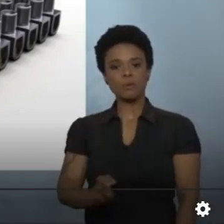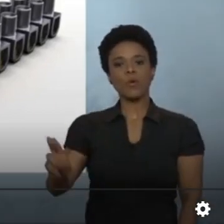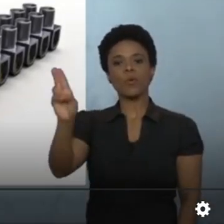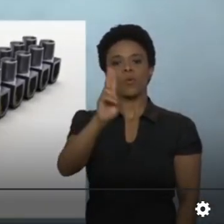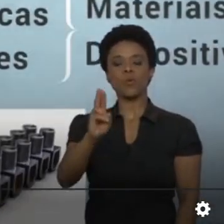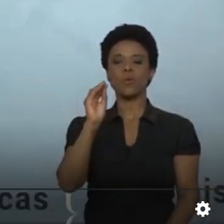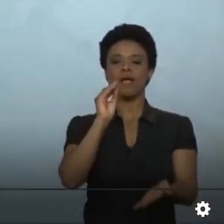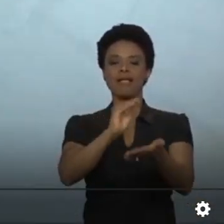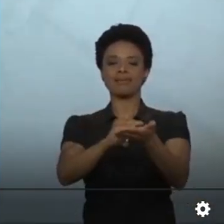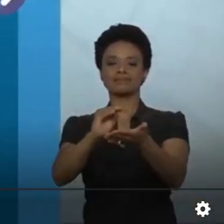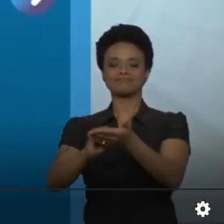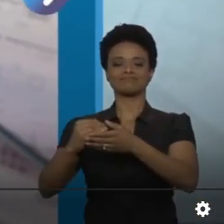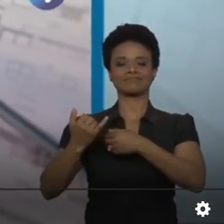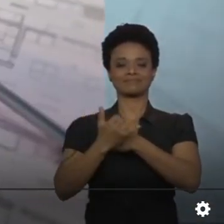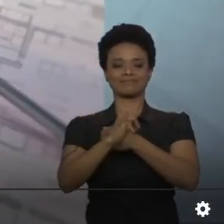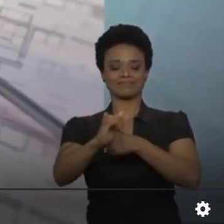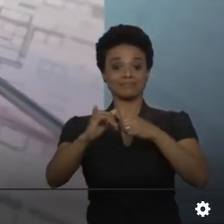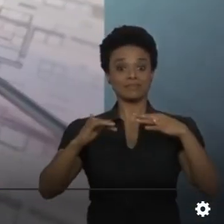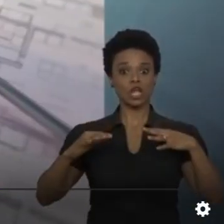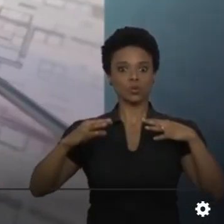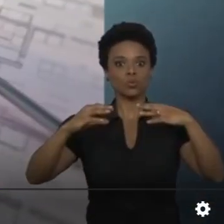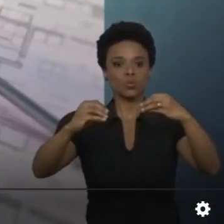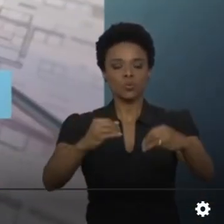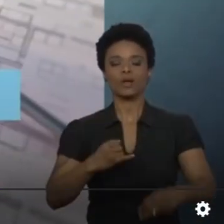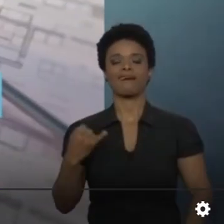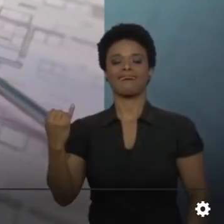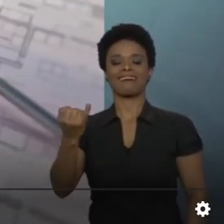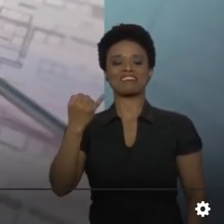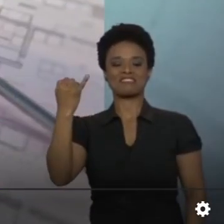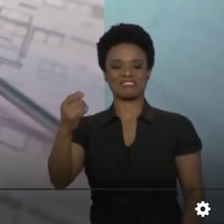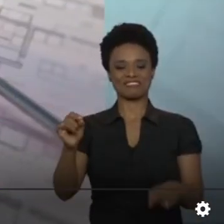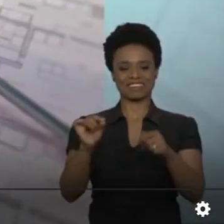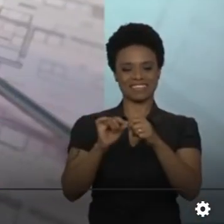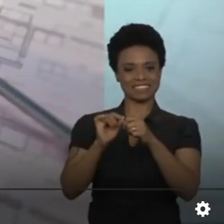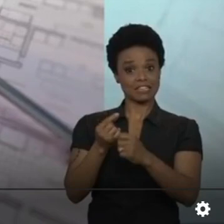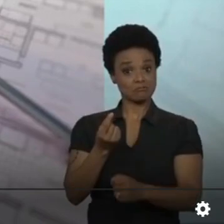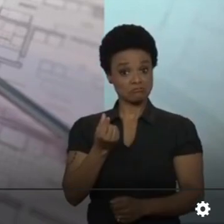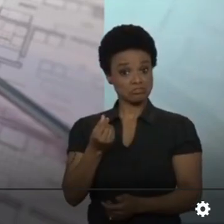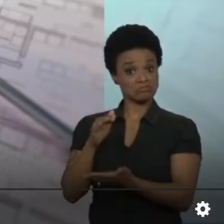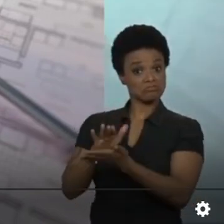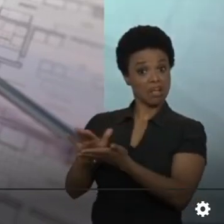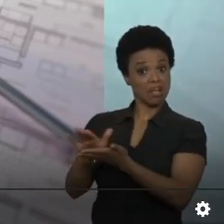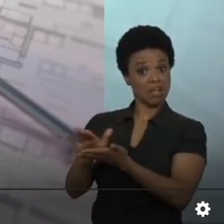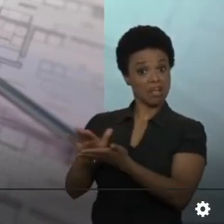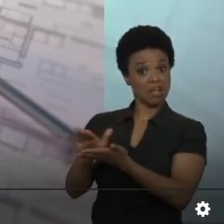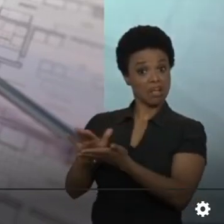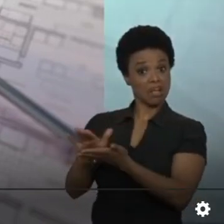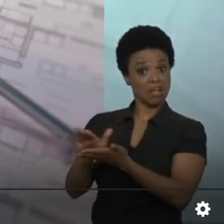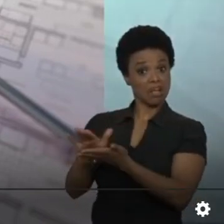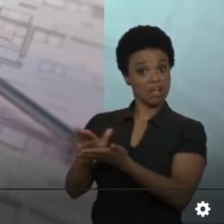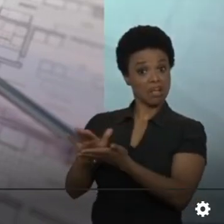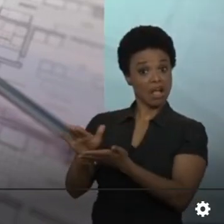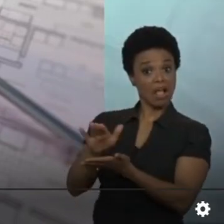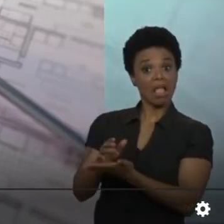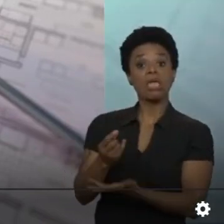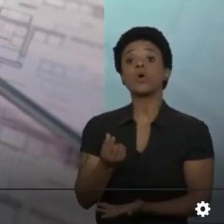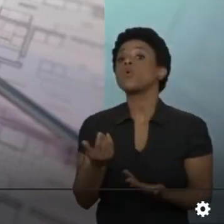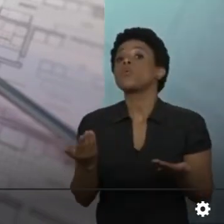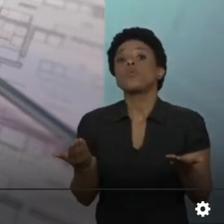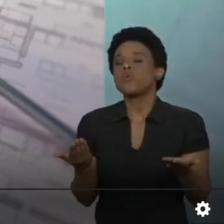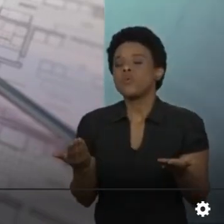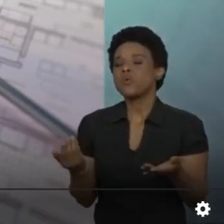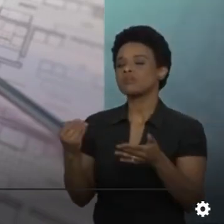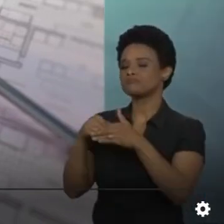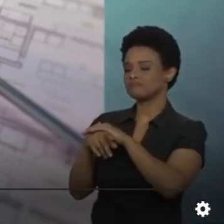instalação elétrica. Tudo isso é importante para montarmos o orçamento do projeto, que deve levar em conta,